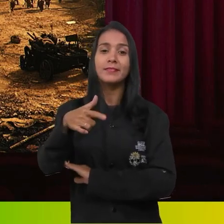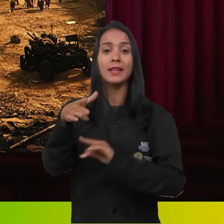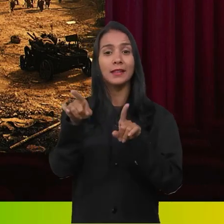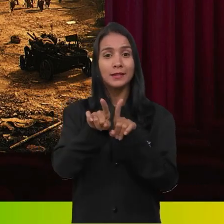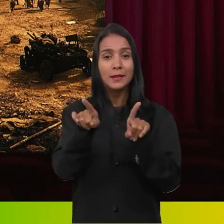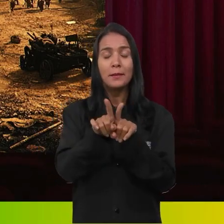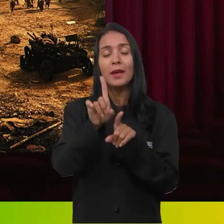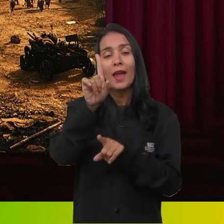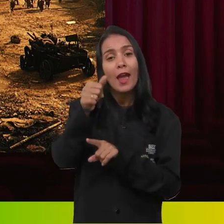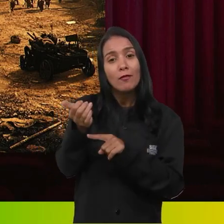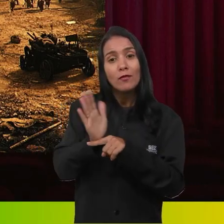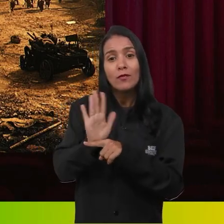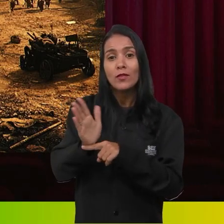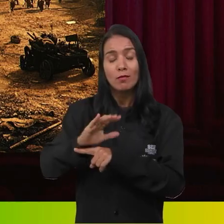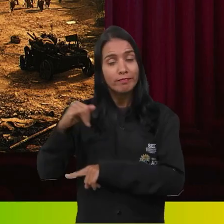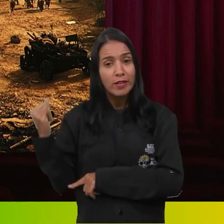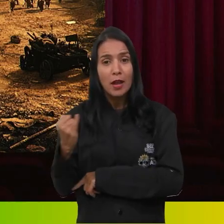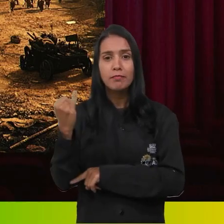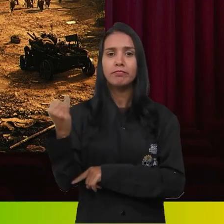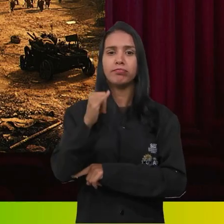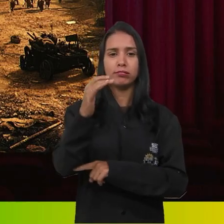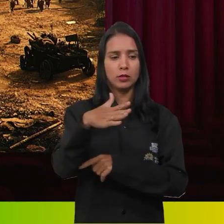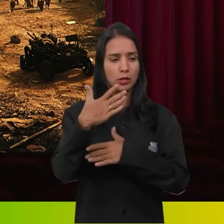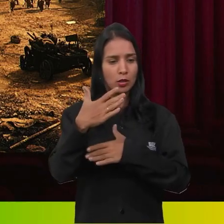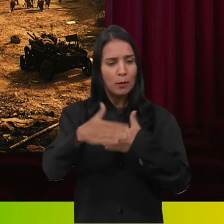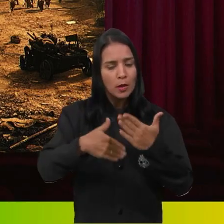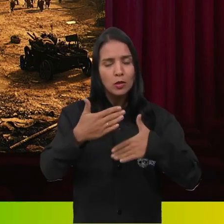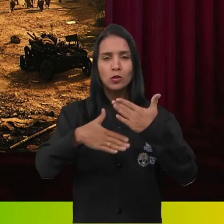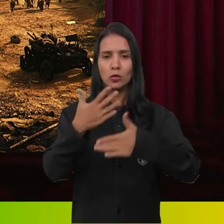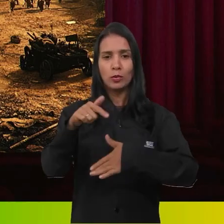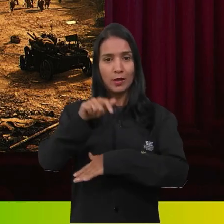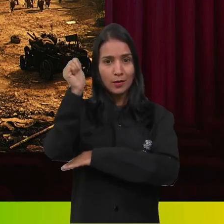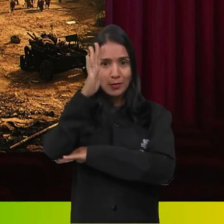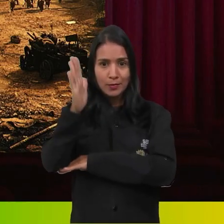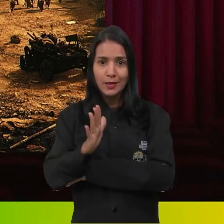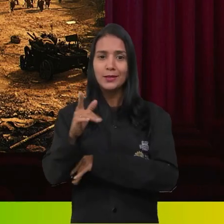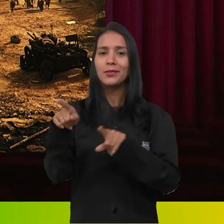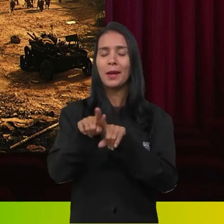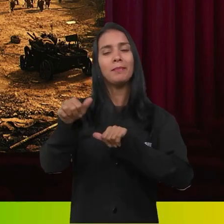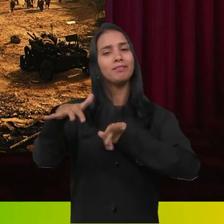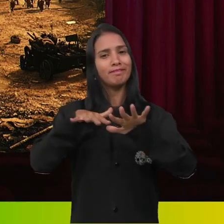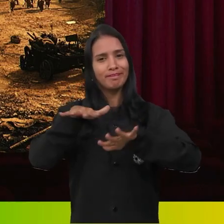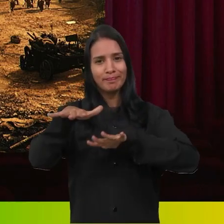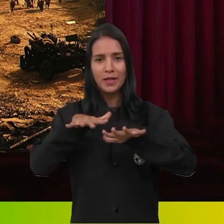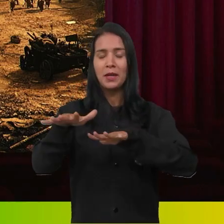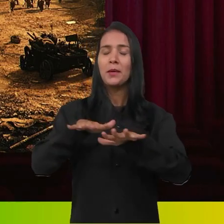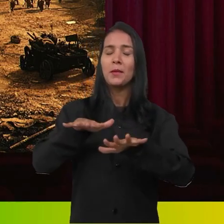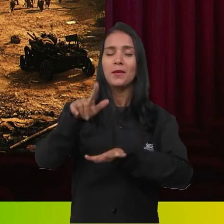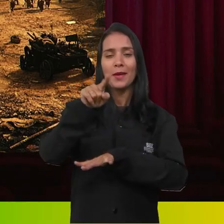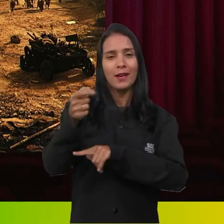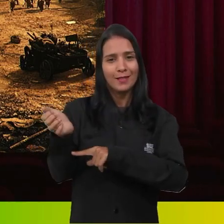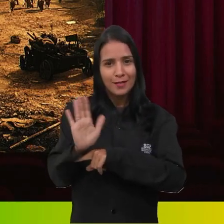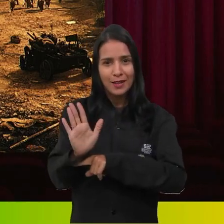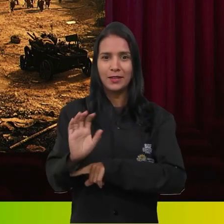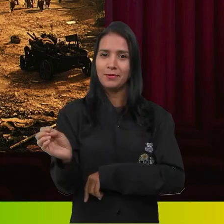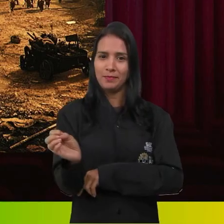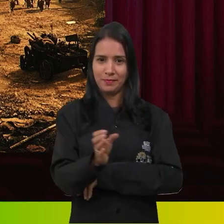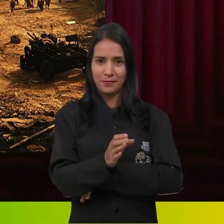para a consolidação estética e temática desse movimento chamado Cinema Novo. Então, essas